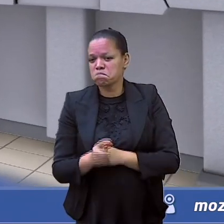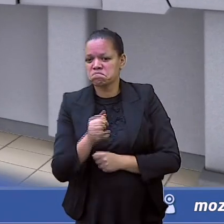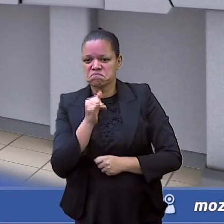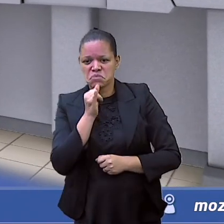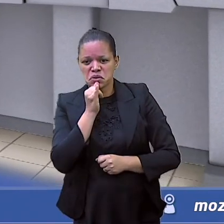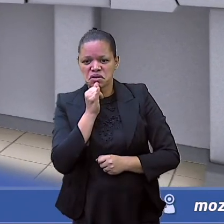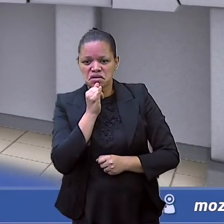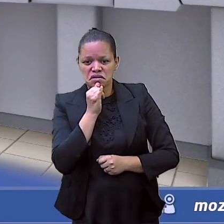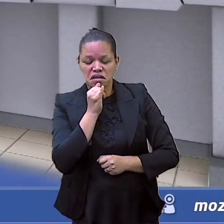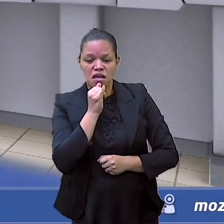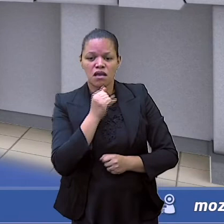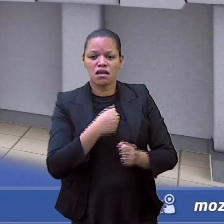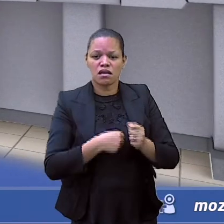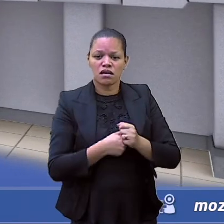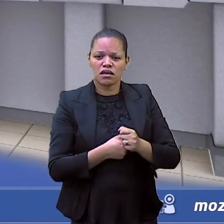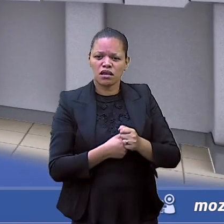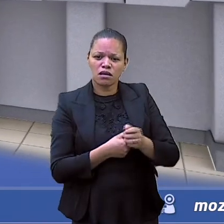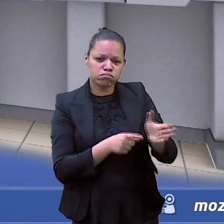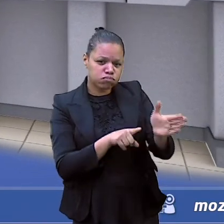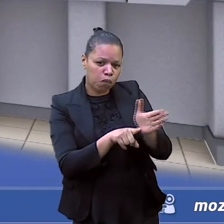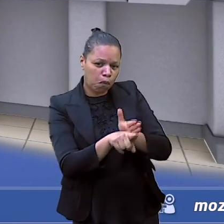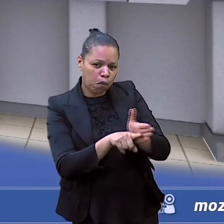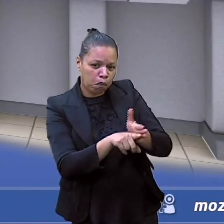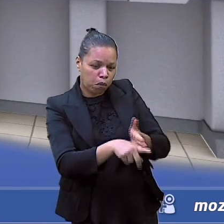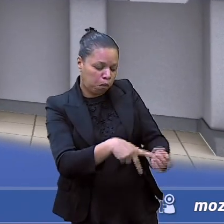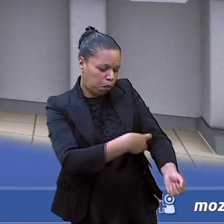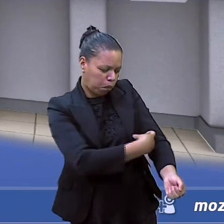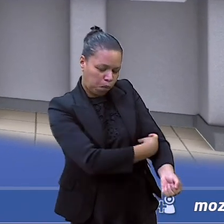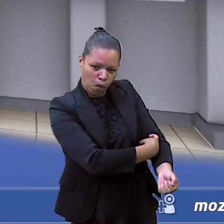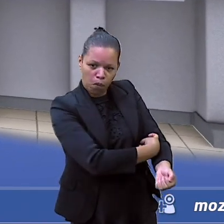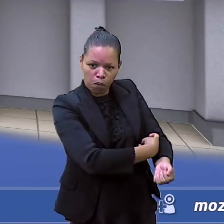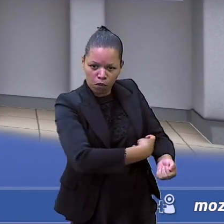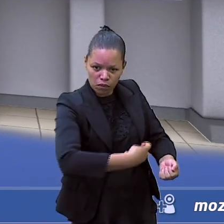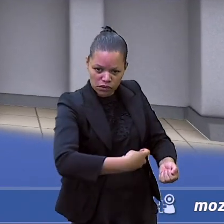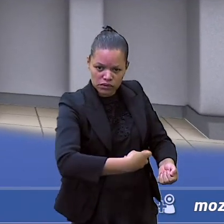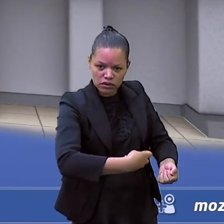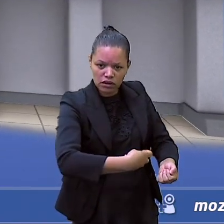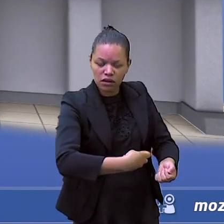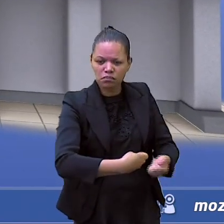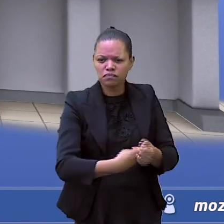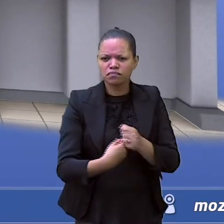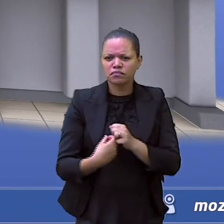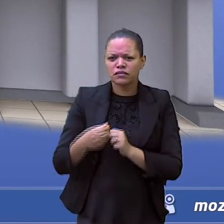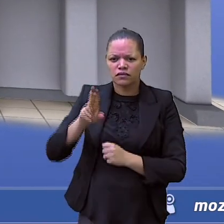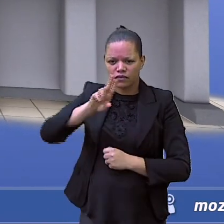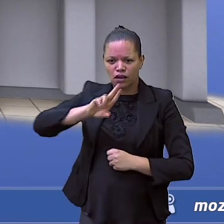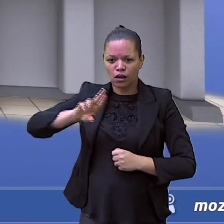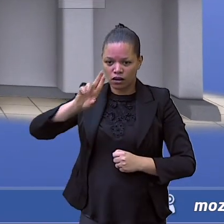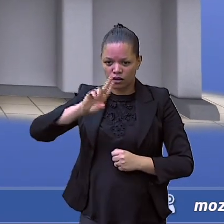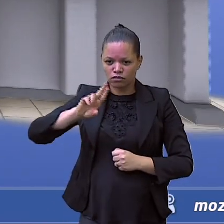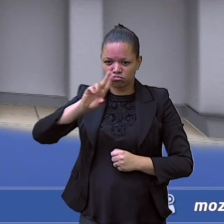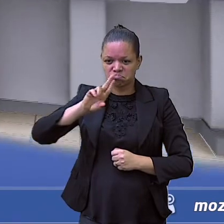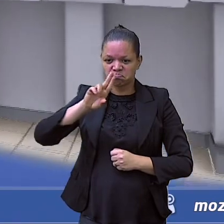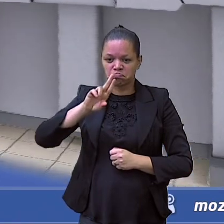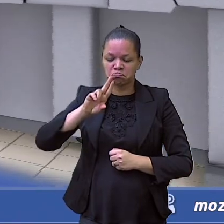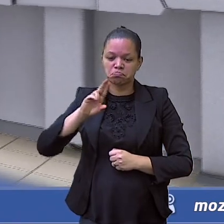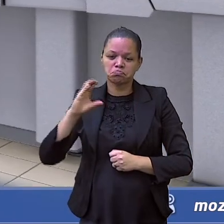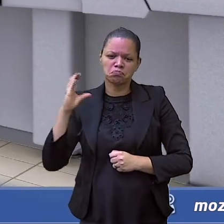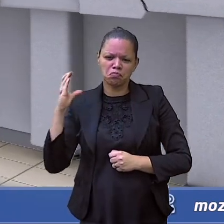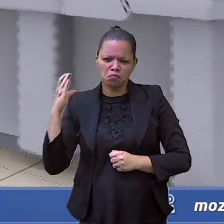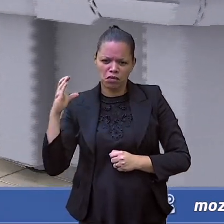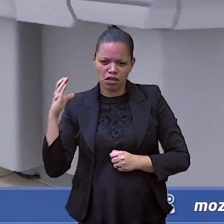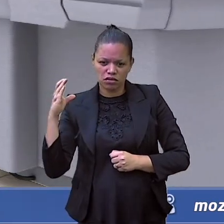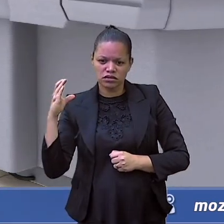esse microscópio aqui, ele sendo utilizado para o uso da